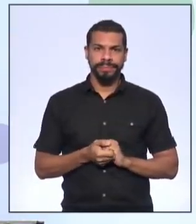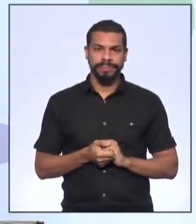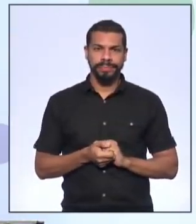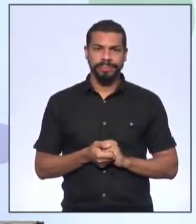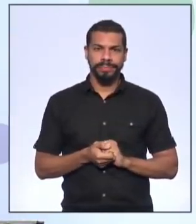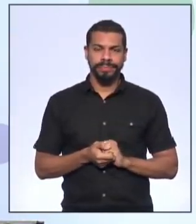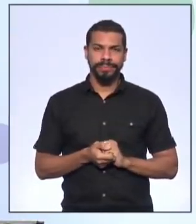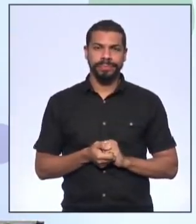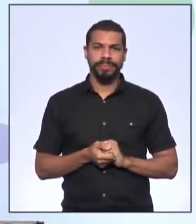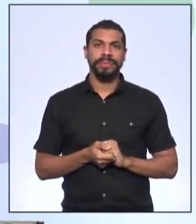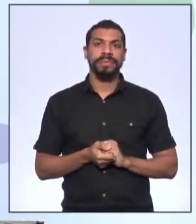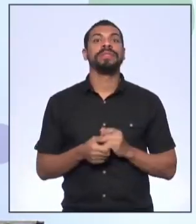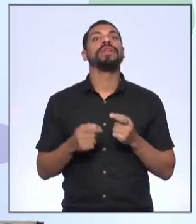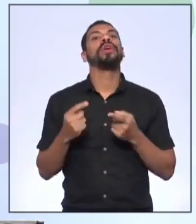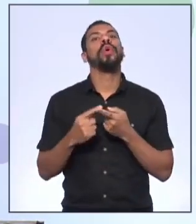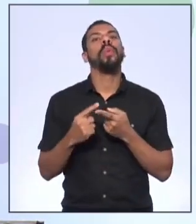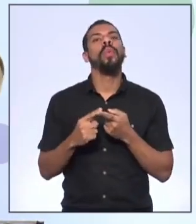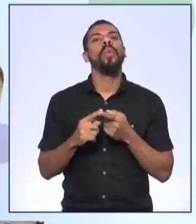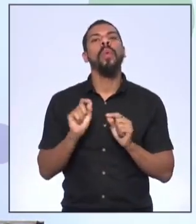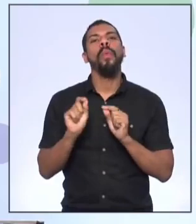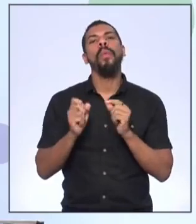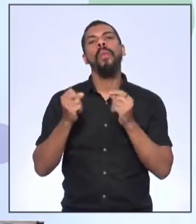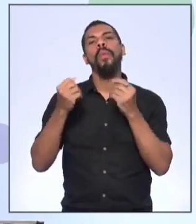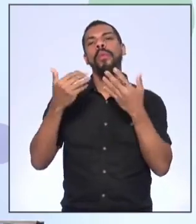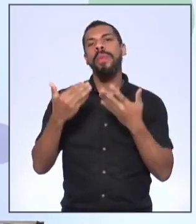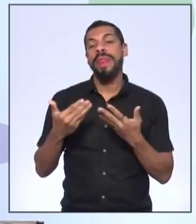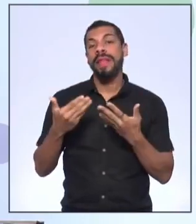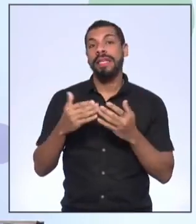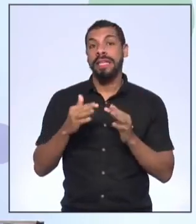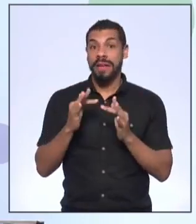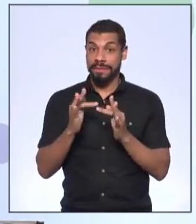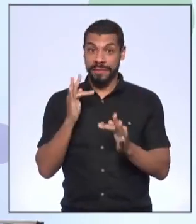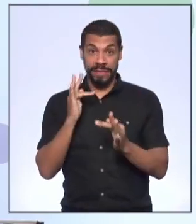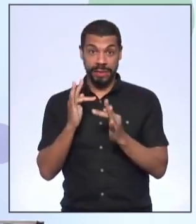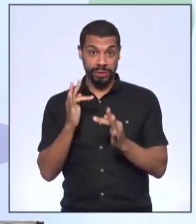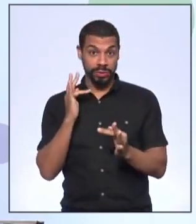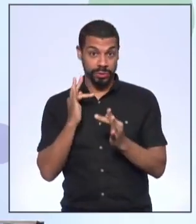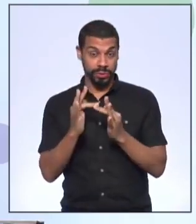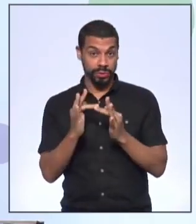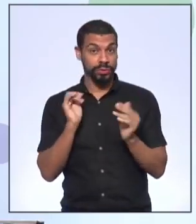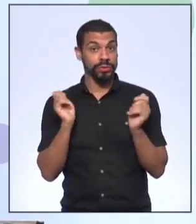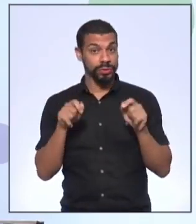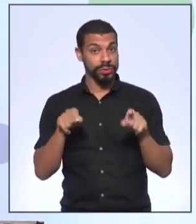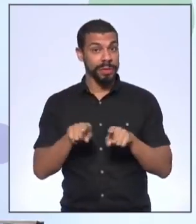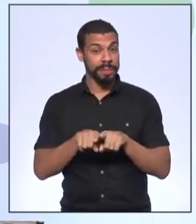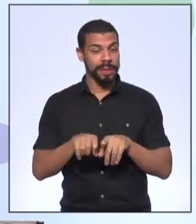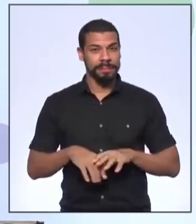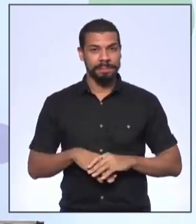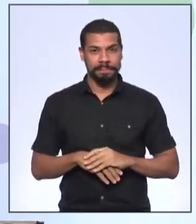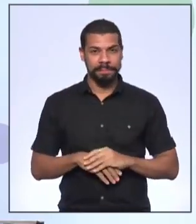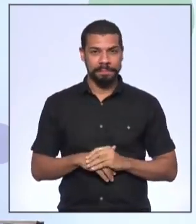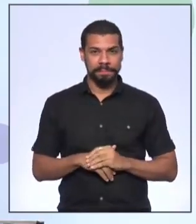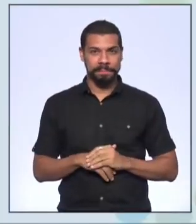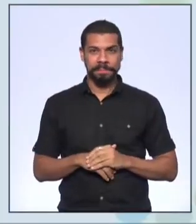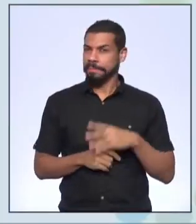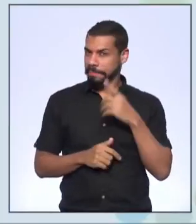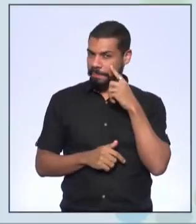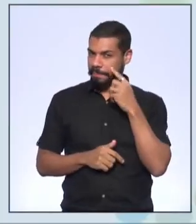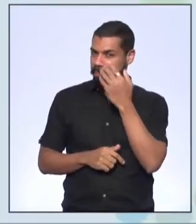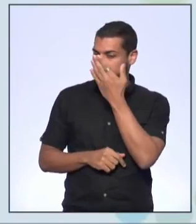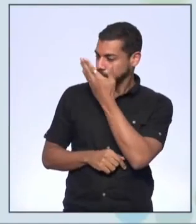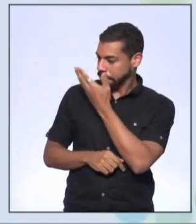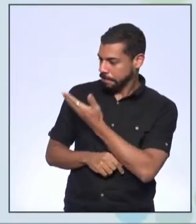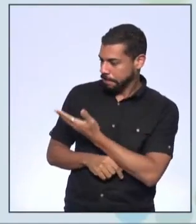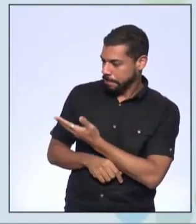consideração, porque a condução depende desses fatores físicos aí que é importante, tá? E aí tem aí, ó. Vamos olhar a tabelinha aí, ó. Você tem